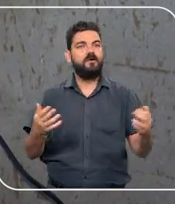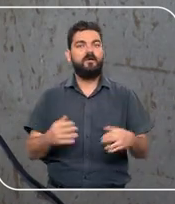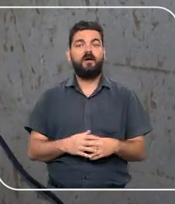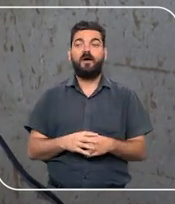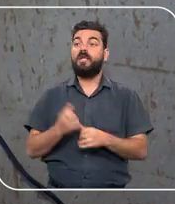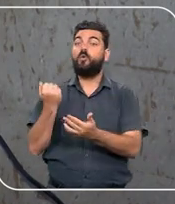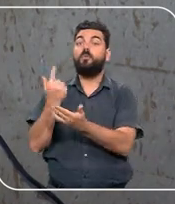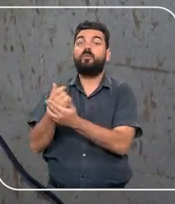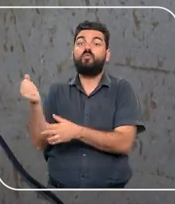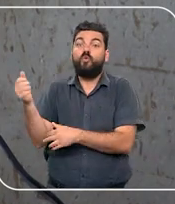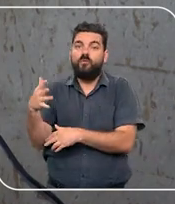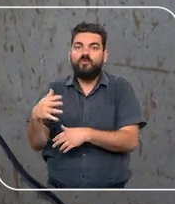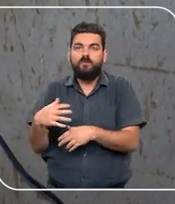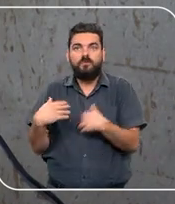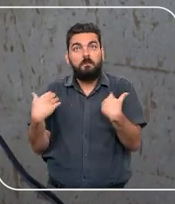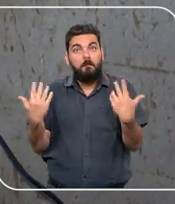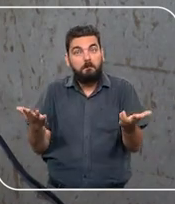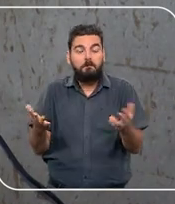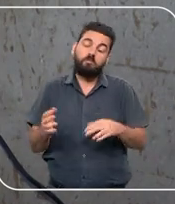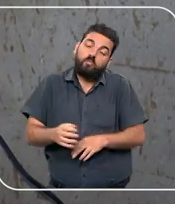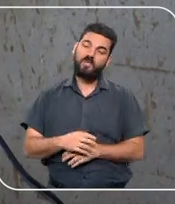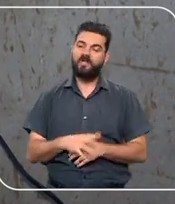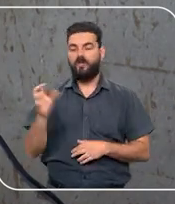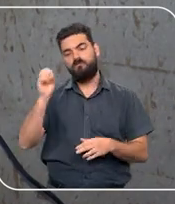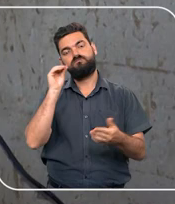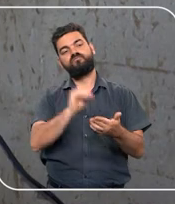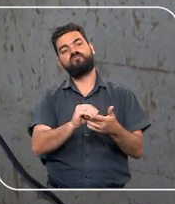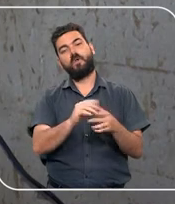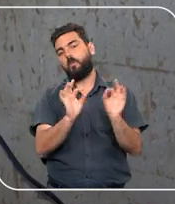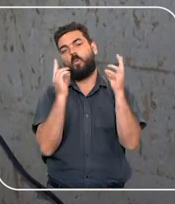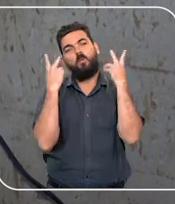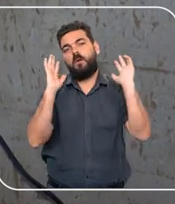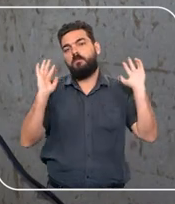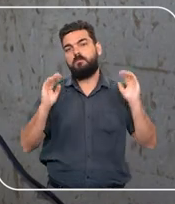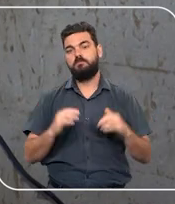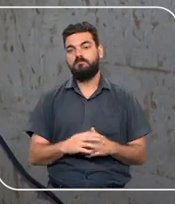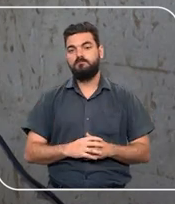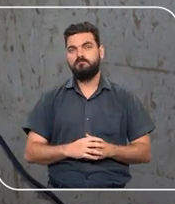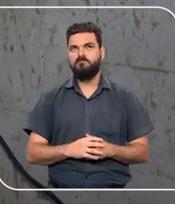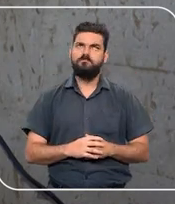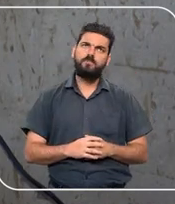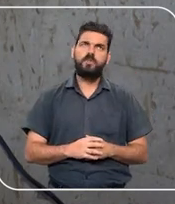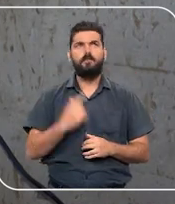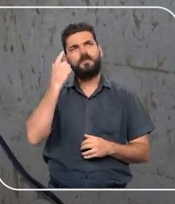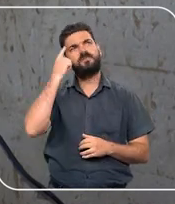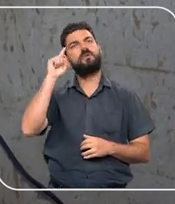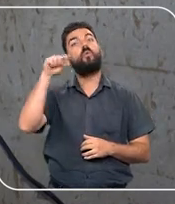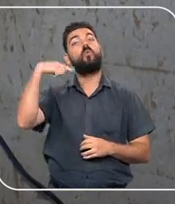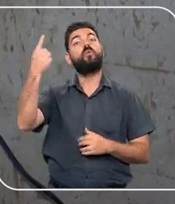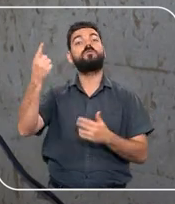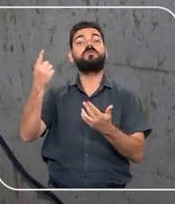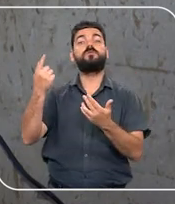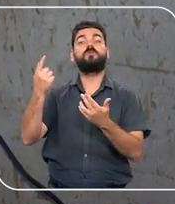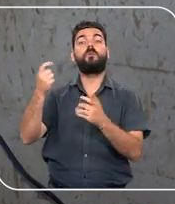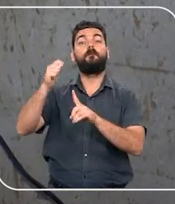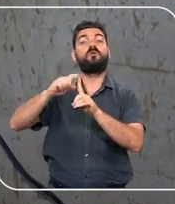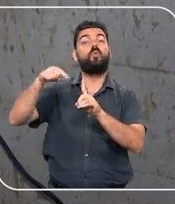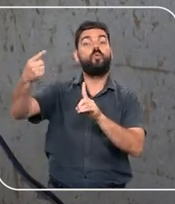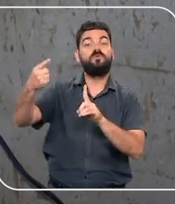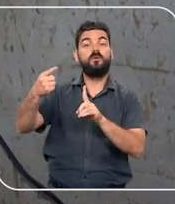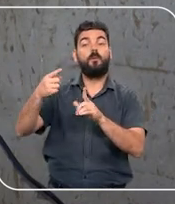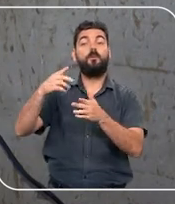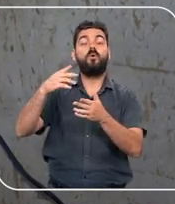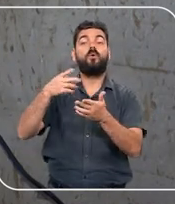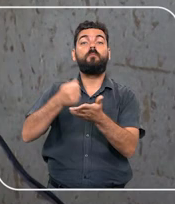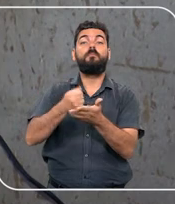eles solicitaram um aparelho novo nós instalamos funcionou perfeitamente depois de chegou a próxima fatura do